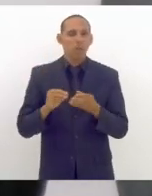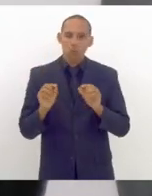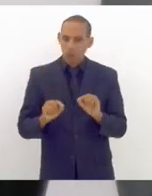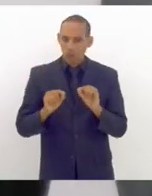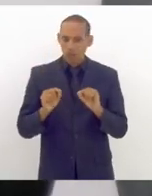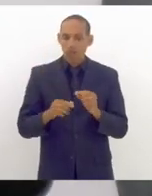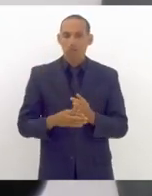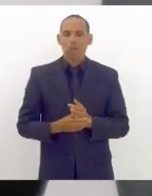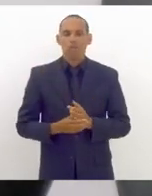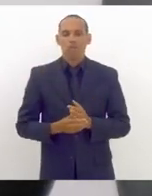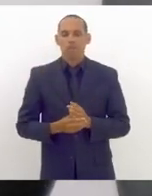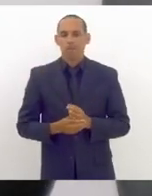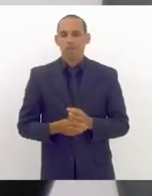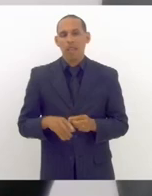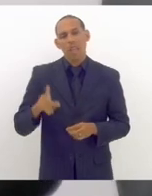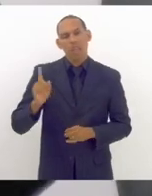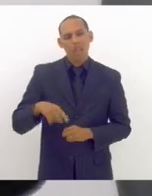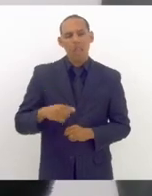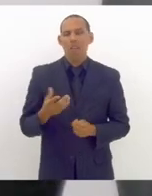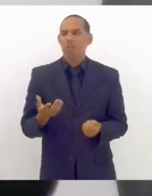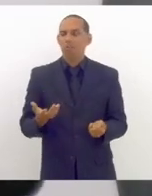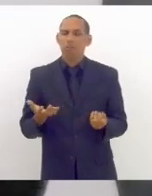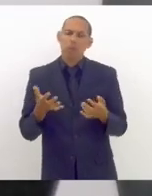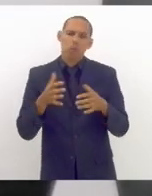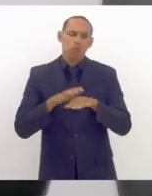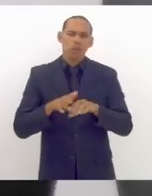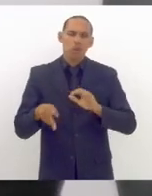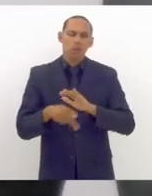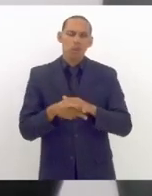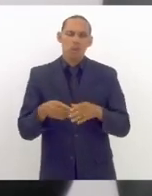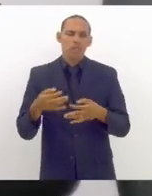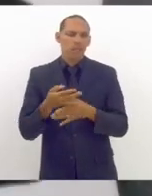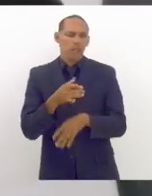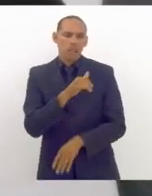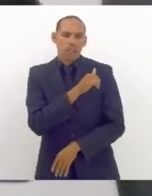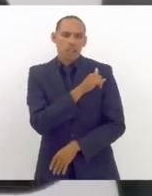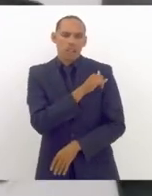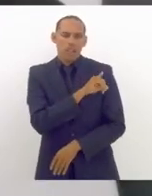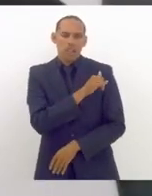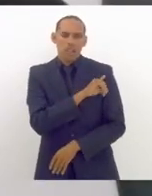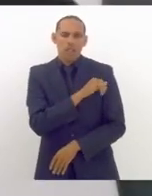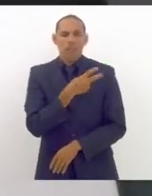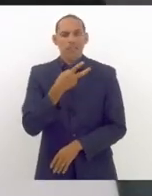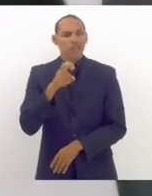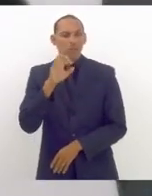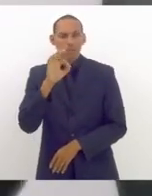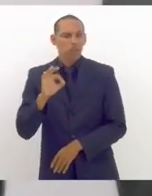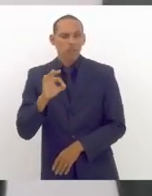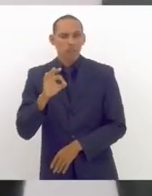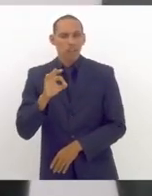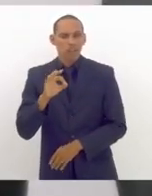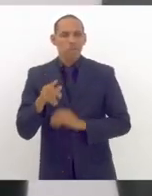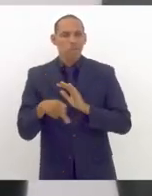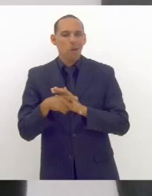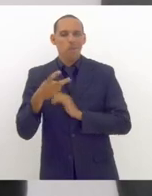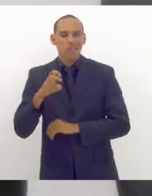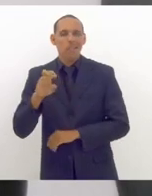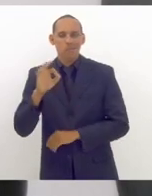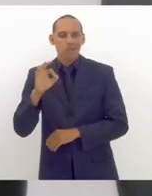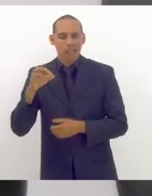que é um critério de inclusão da cidade do Rio de Janeiro nos 25% dos 25%